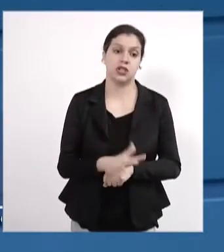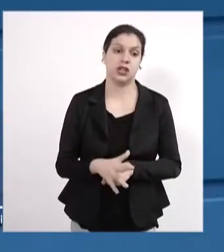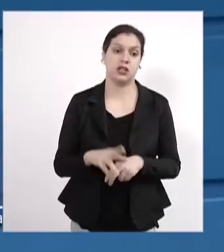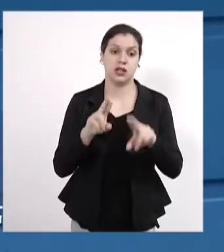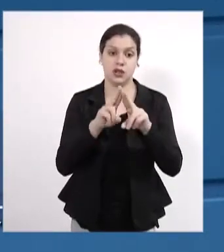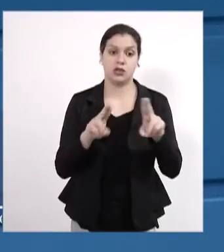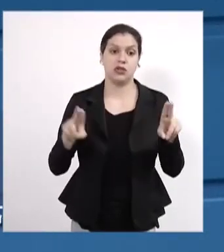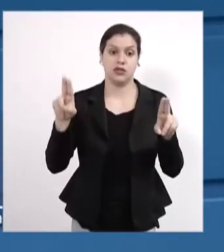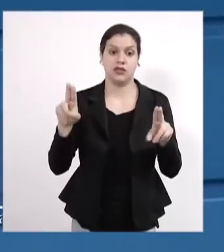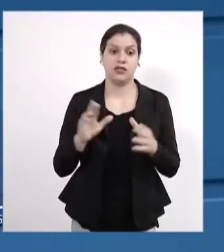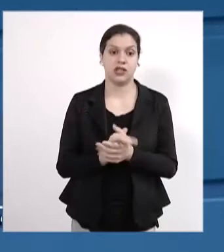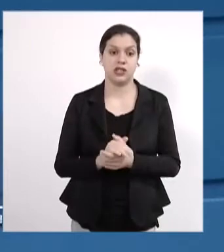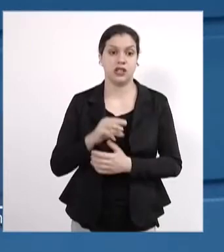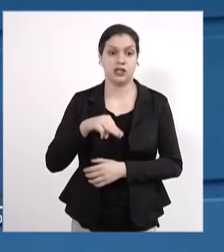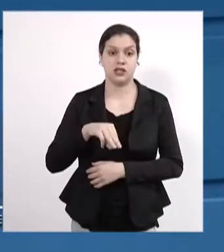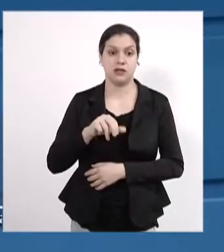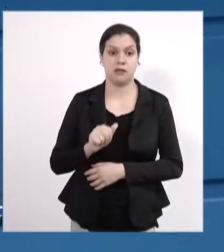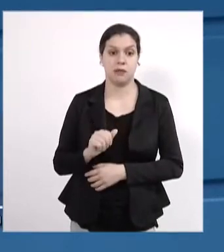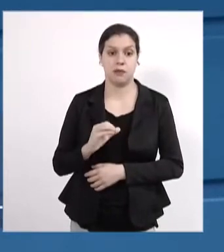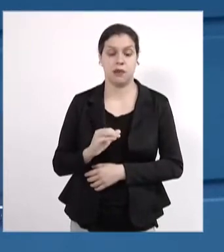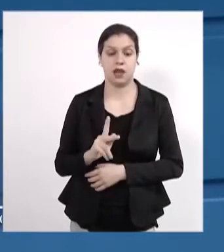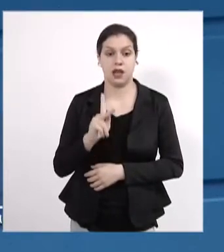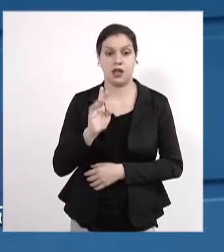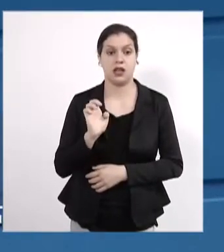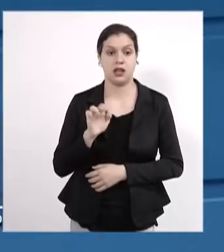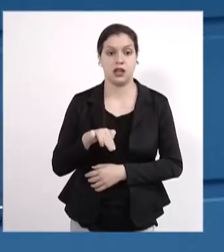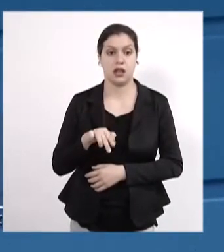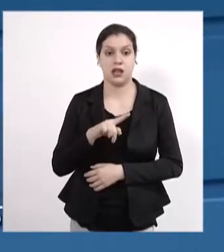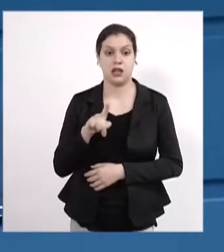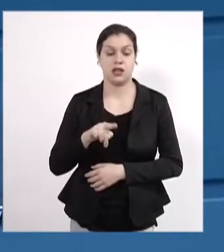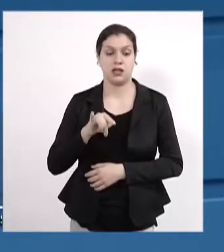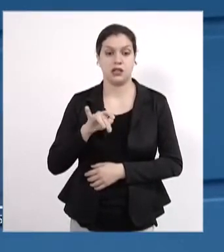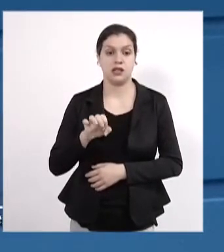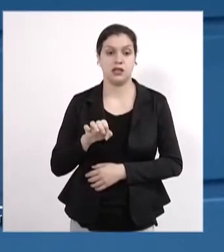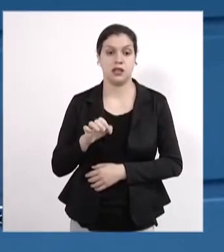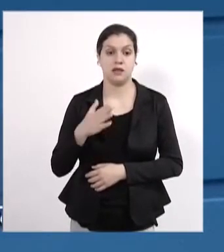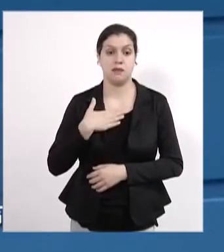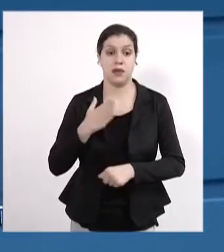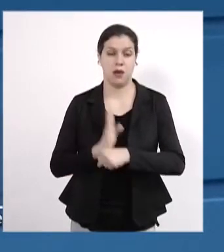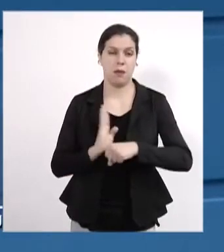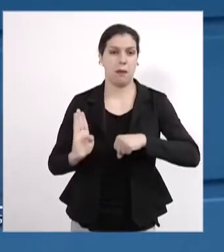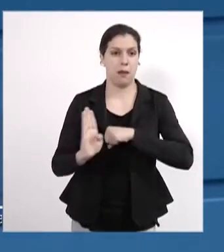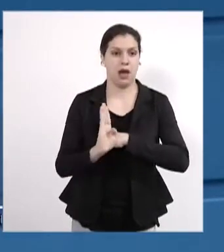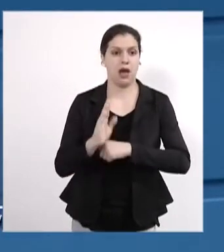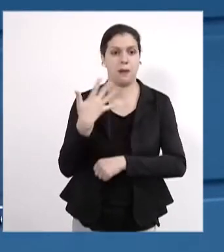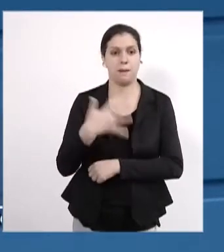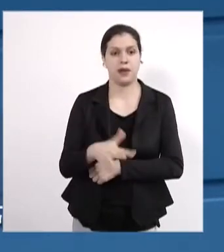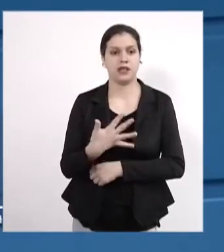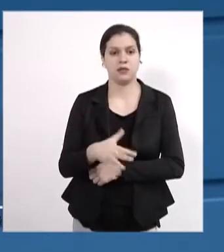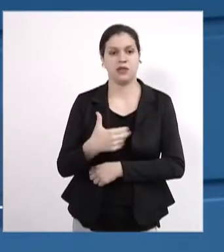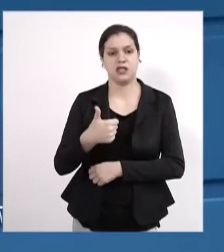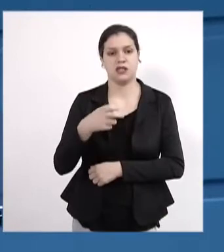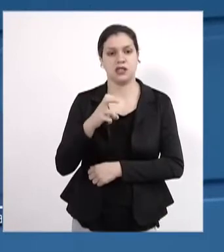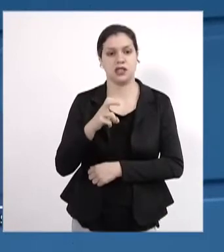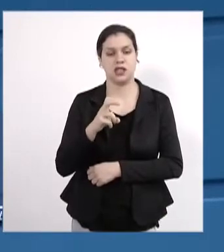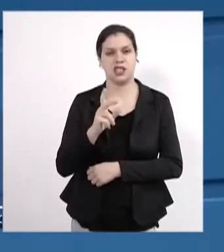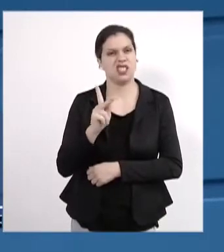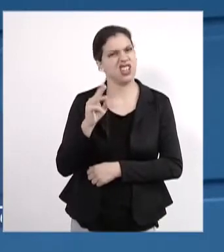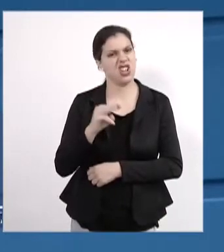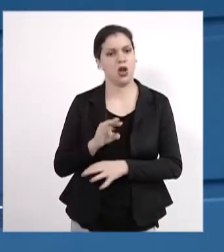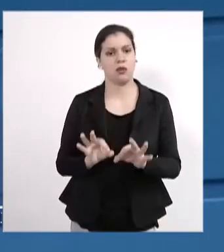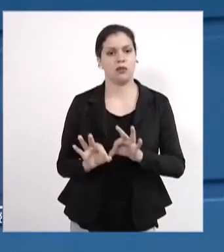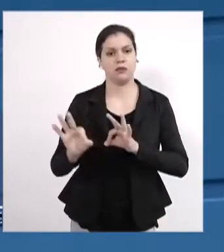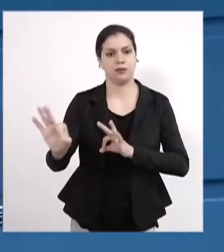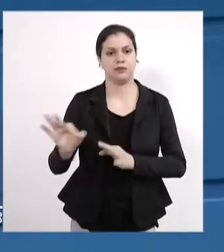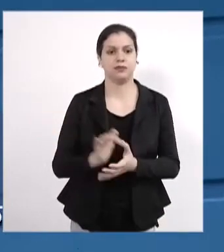Universidade Presbiteriana Mackenzie, e o meu bairro ficava uns 15 quilômetros da minha faculdade, levava